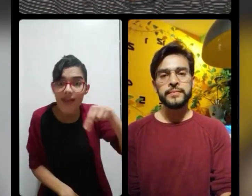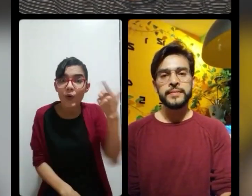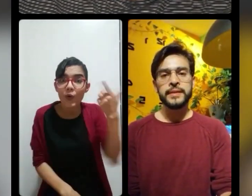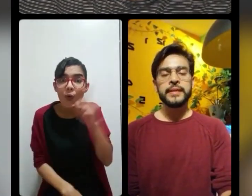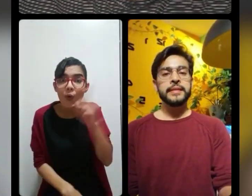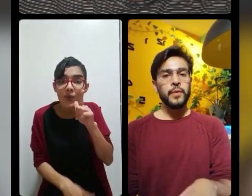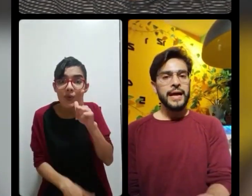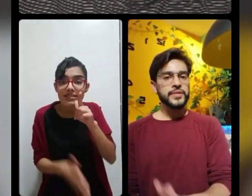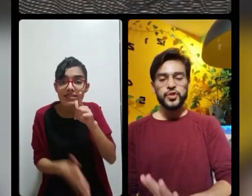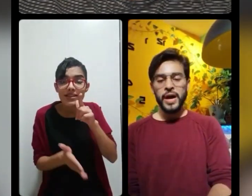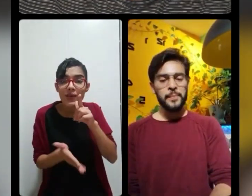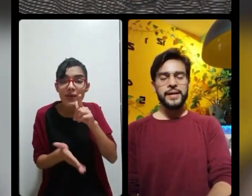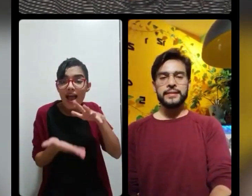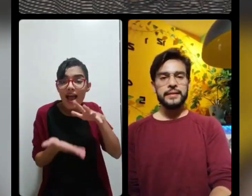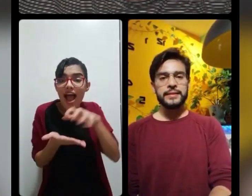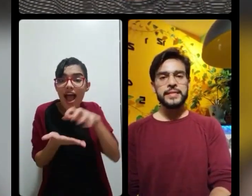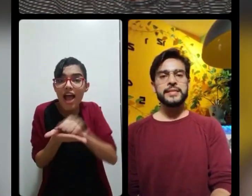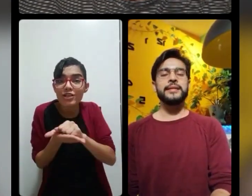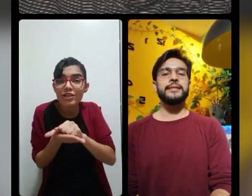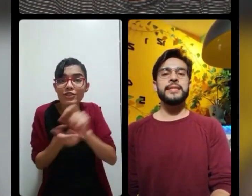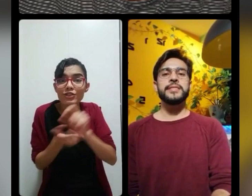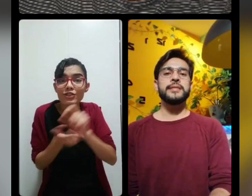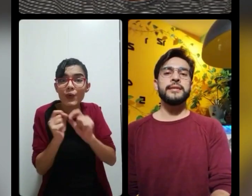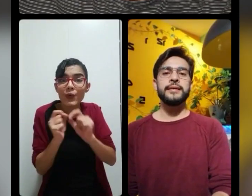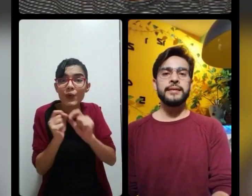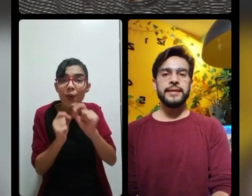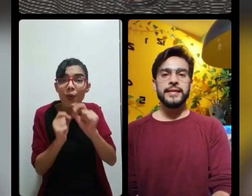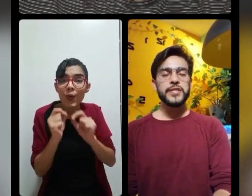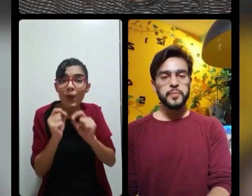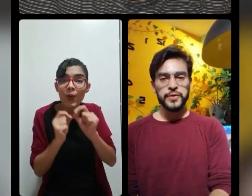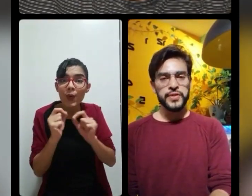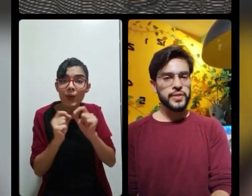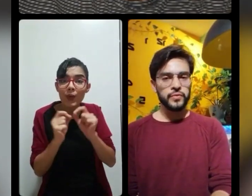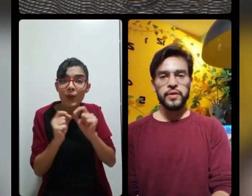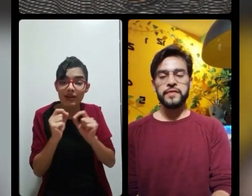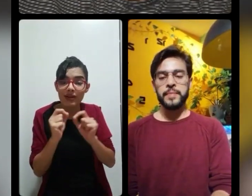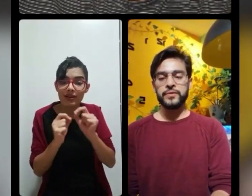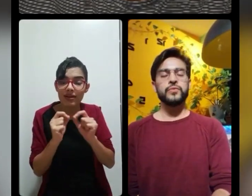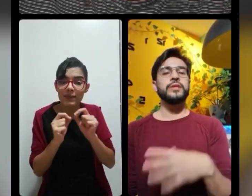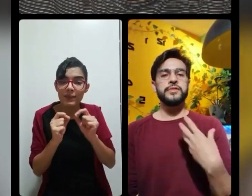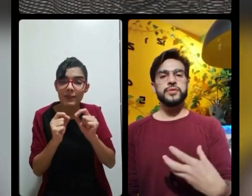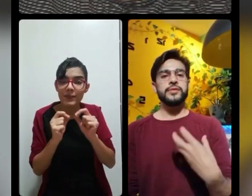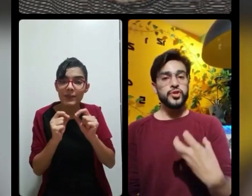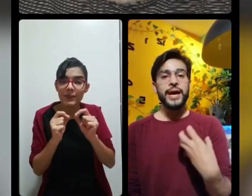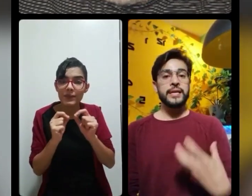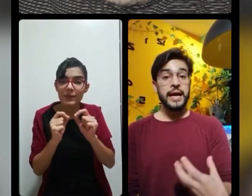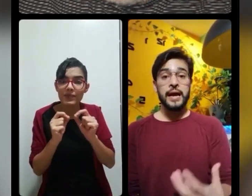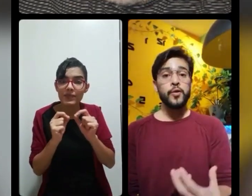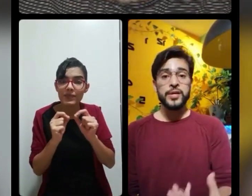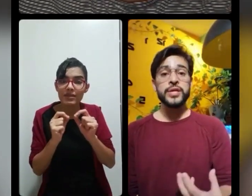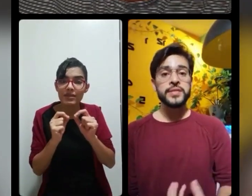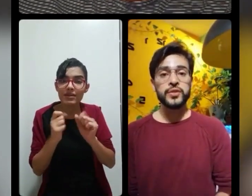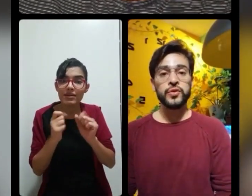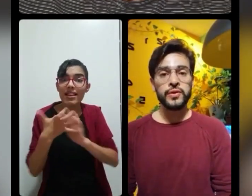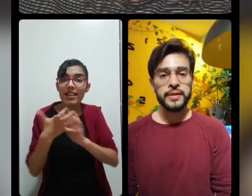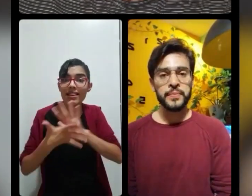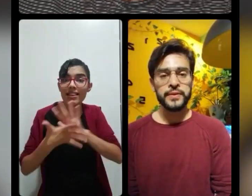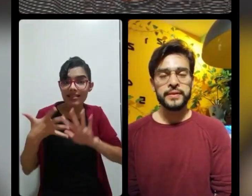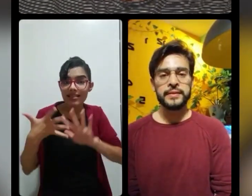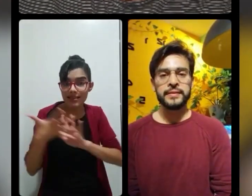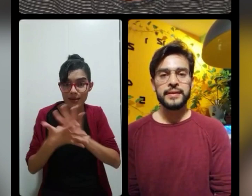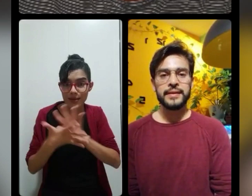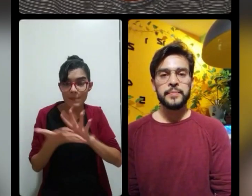manual. Então, só a partir dessa exposição do alfabeto no livro, a obra já se